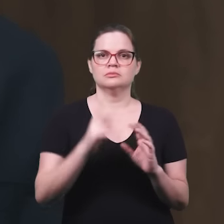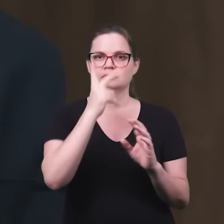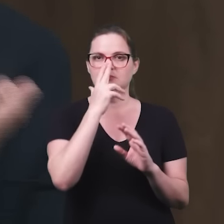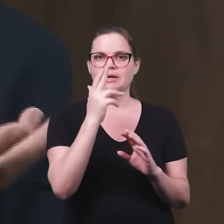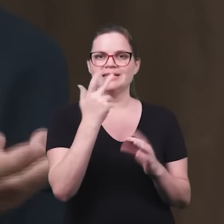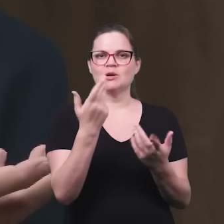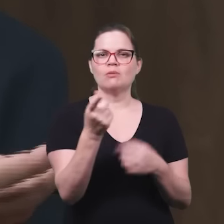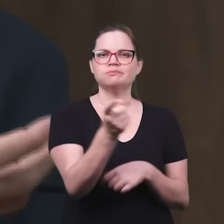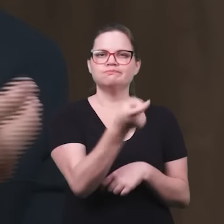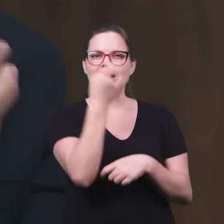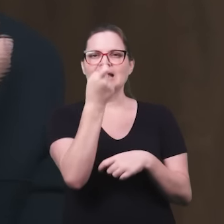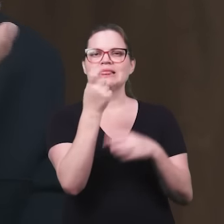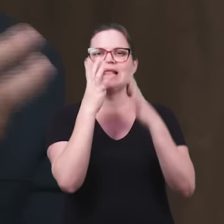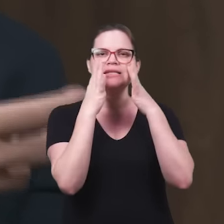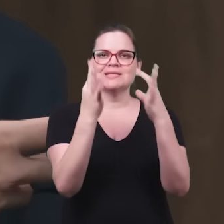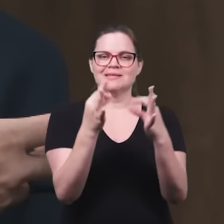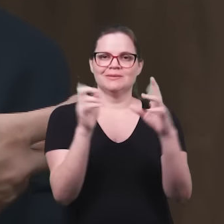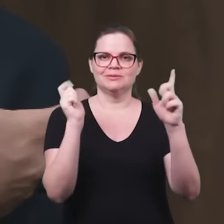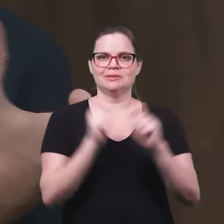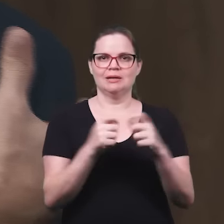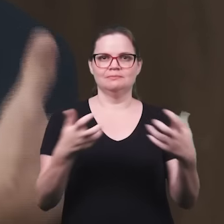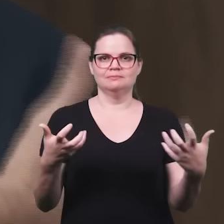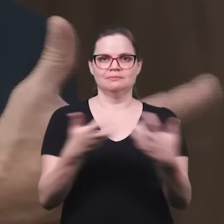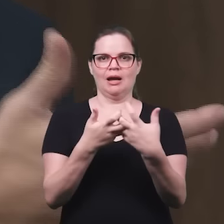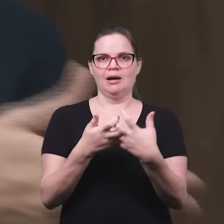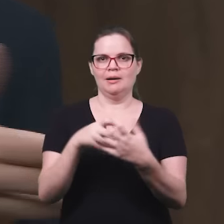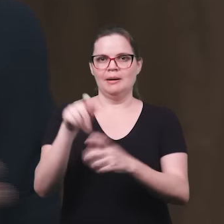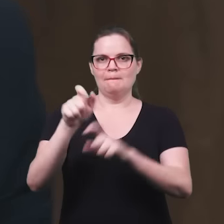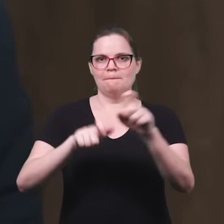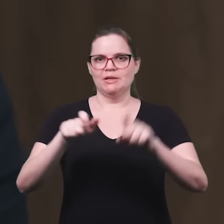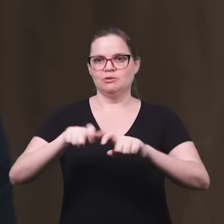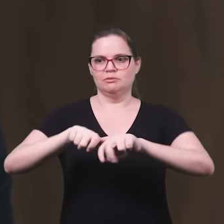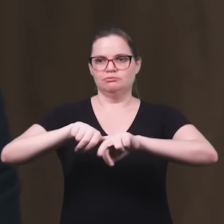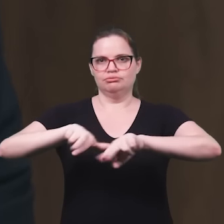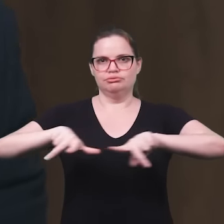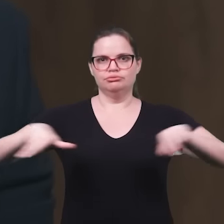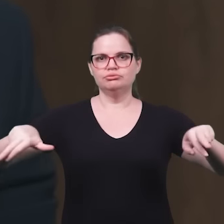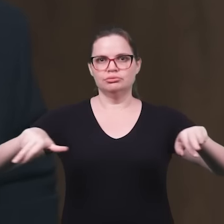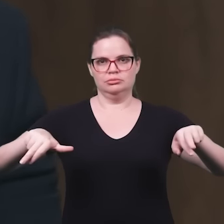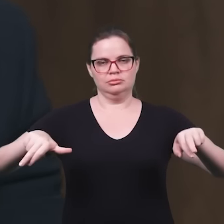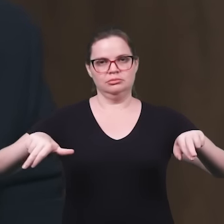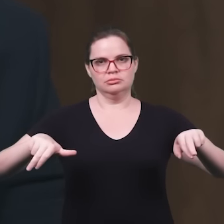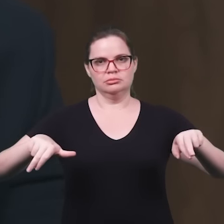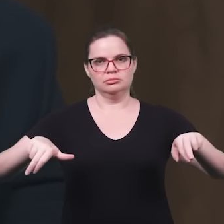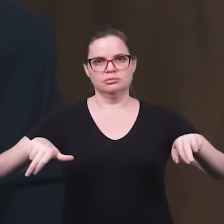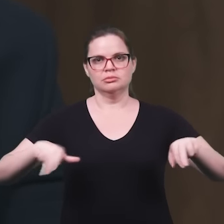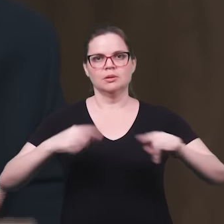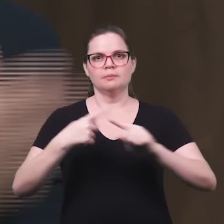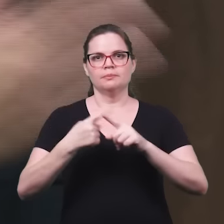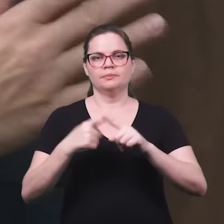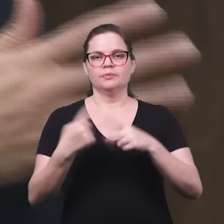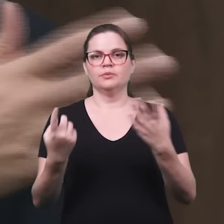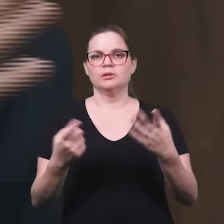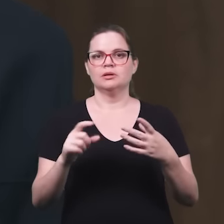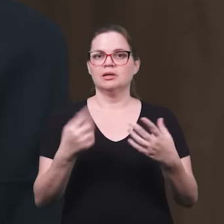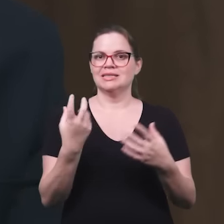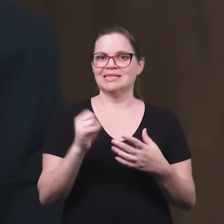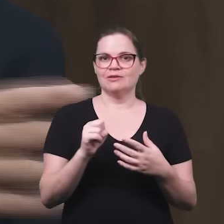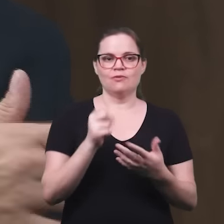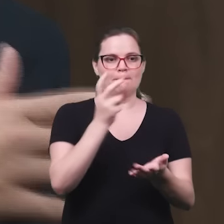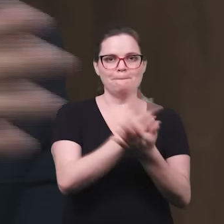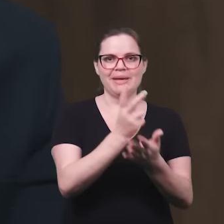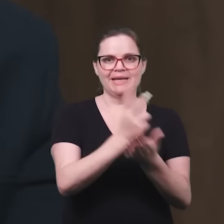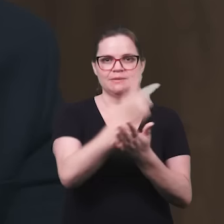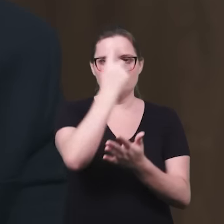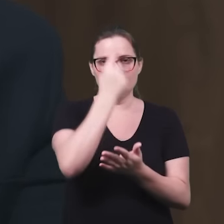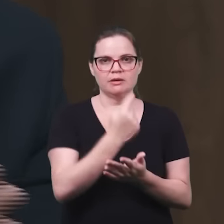no gancho que ele tiver, ele cria uma conexão com várias pessoas distintas. Porque, do contrário, ele não vai atingir,